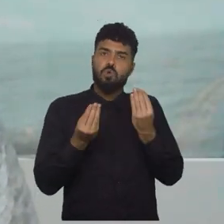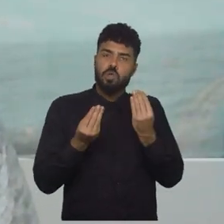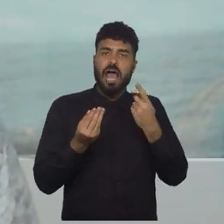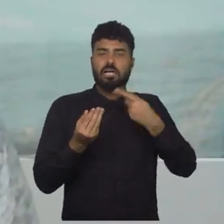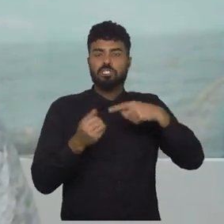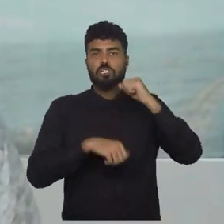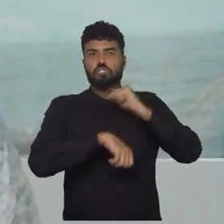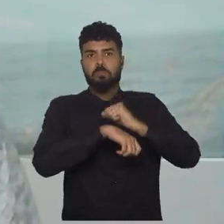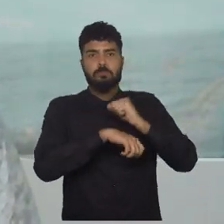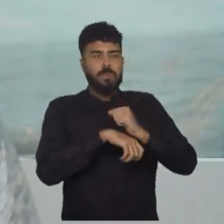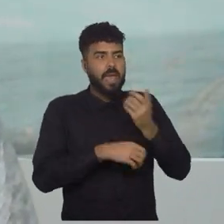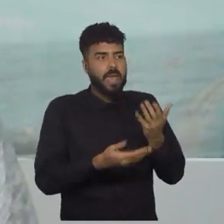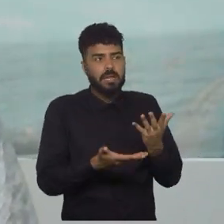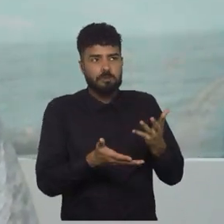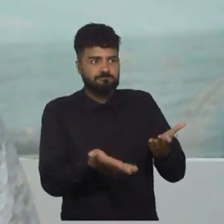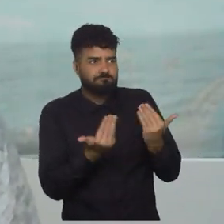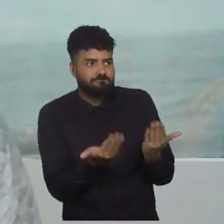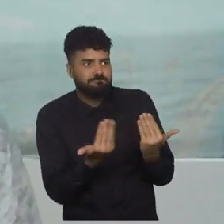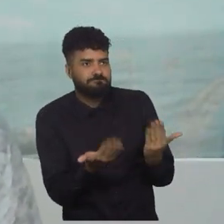espera muito. Né?